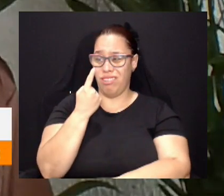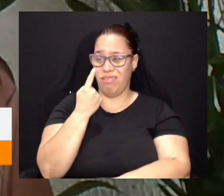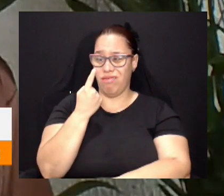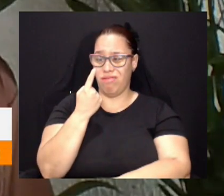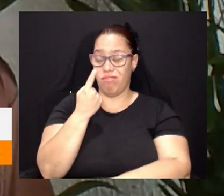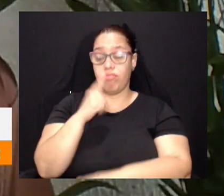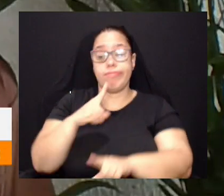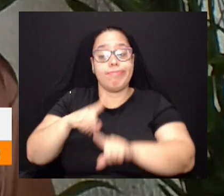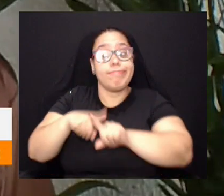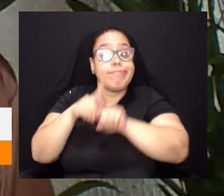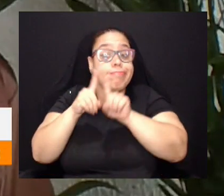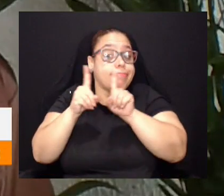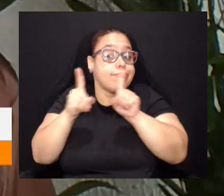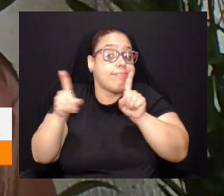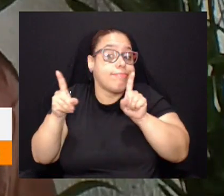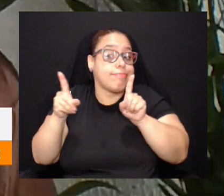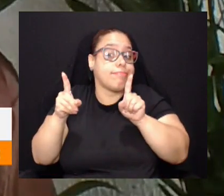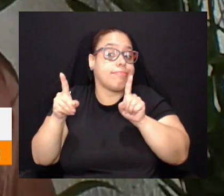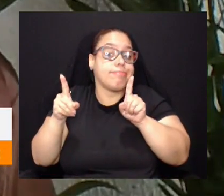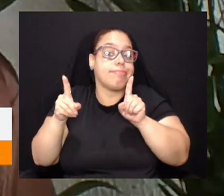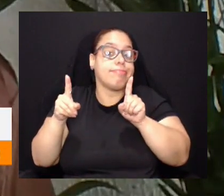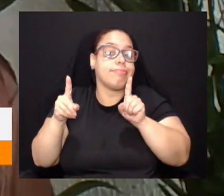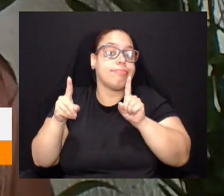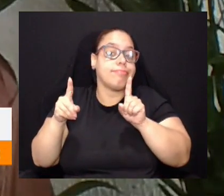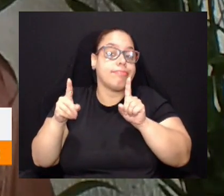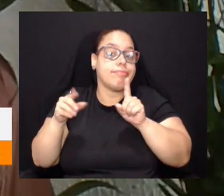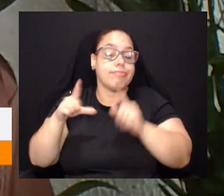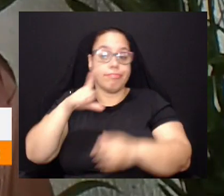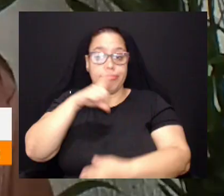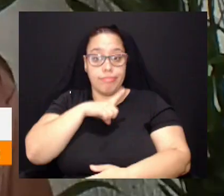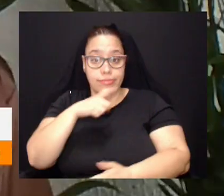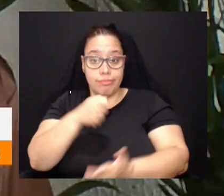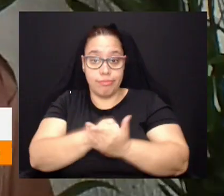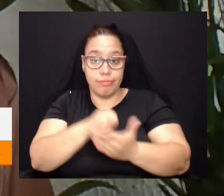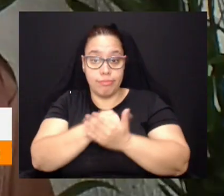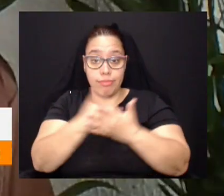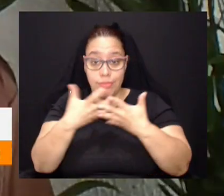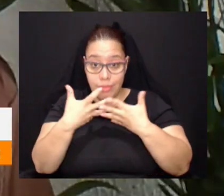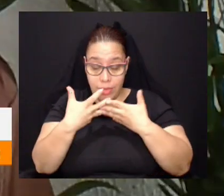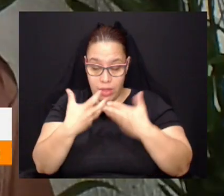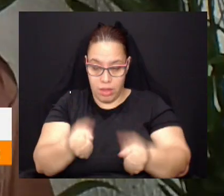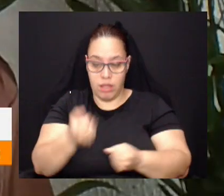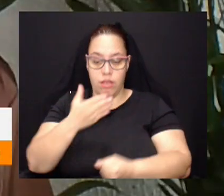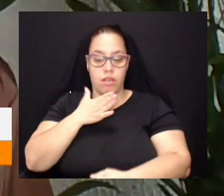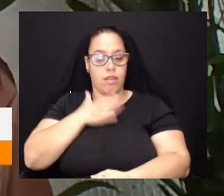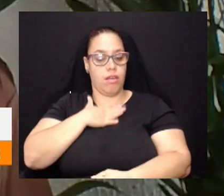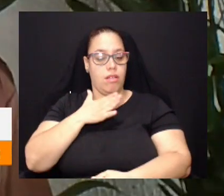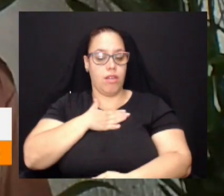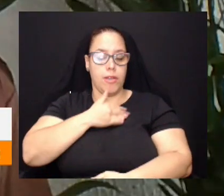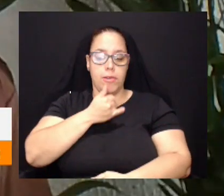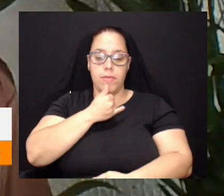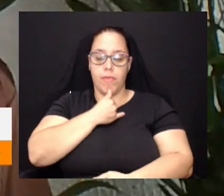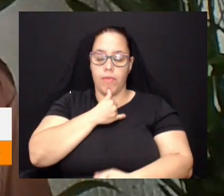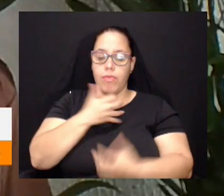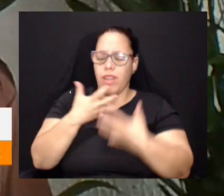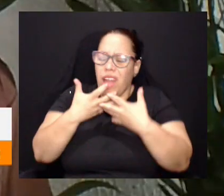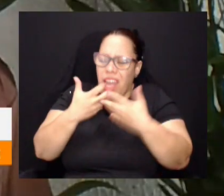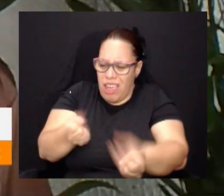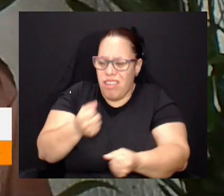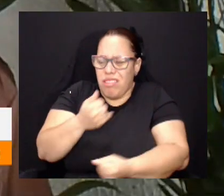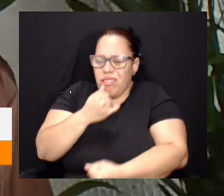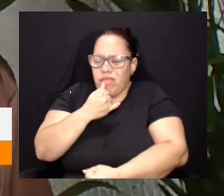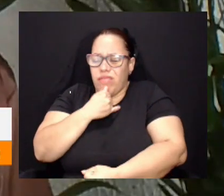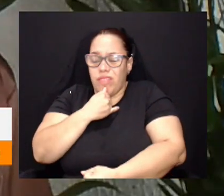mas esse processo exige que eu acolha a minha tristeza. O que é acolher essa tristeza? É aprender a ficar